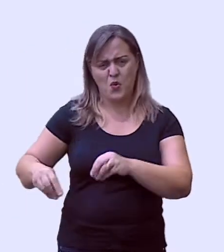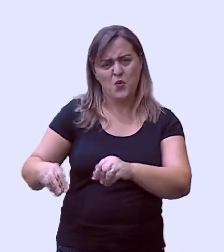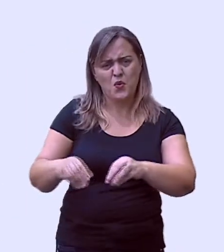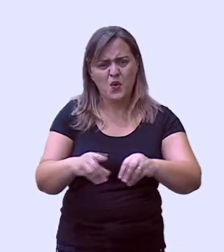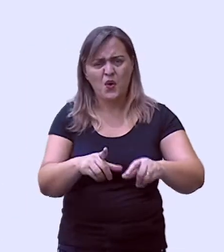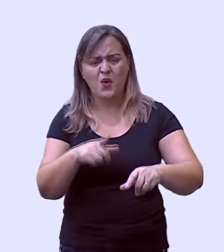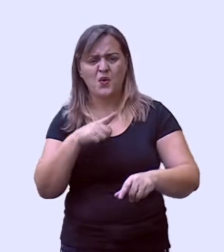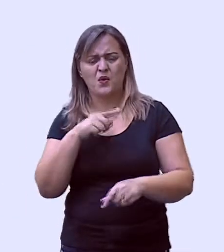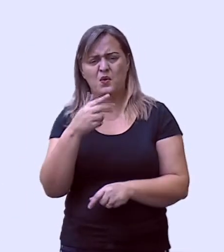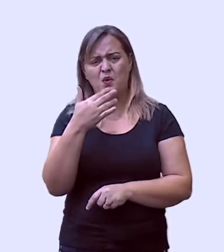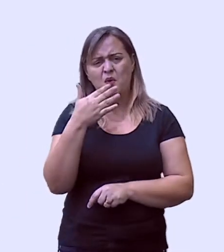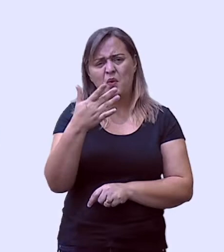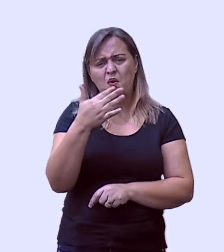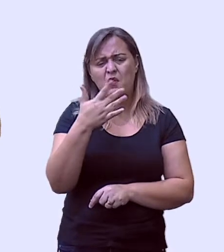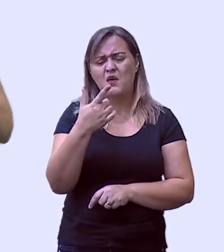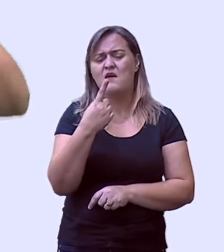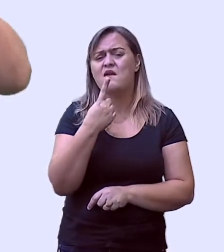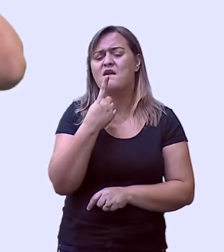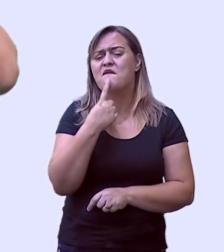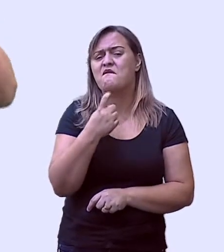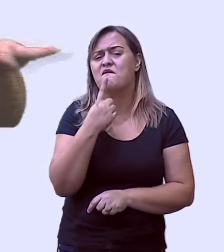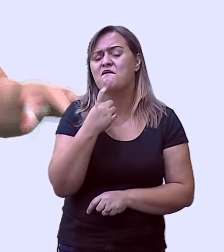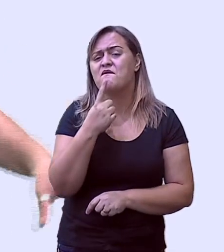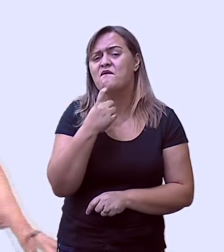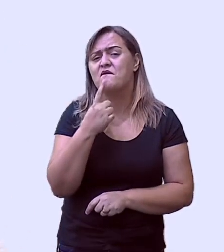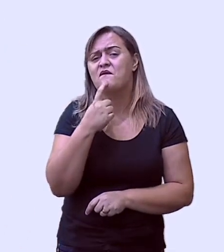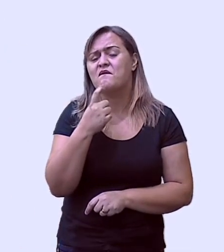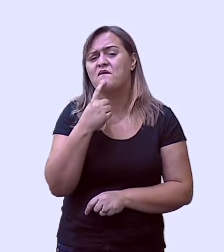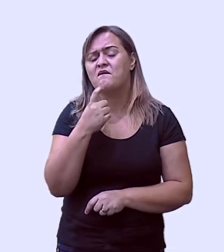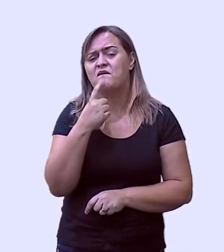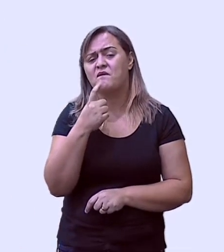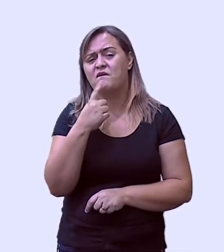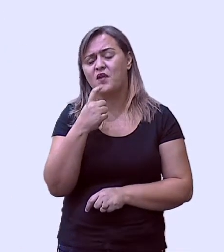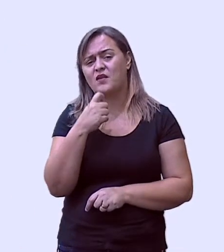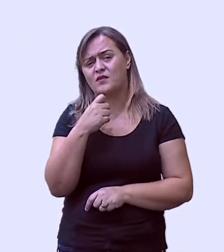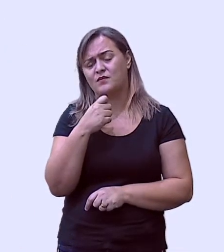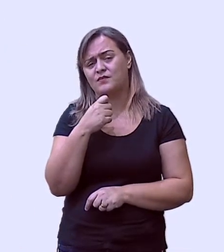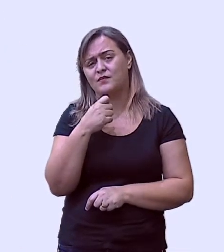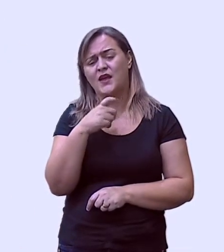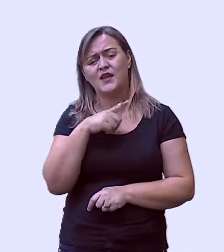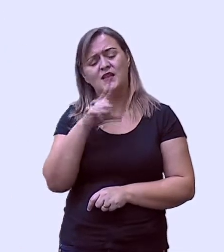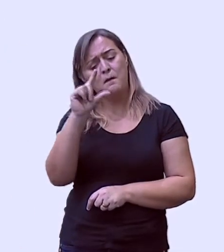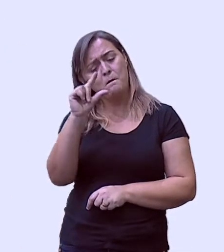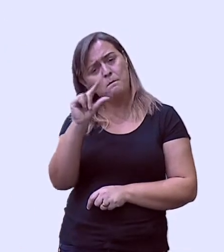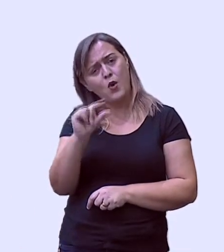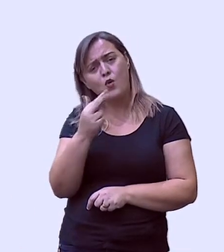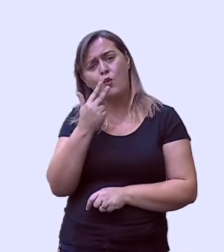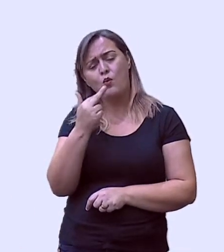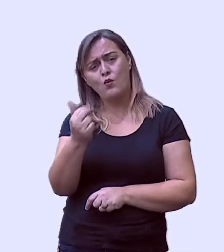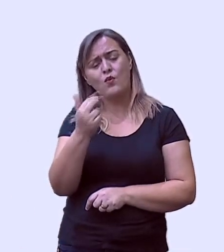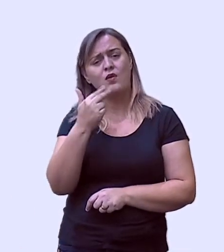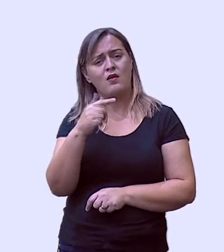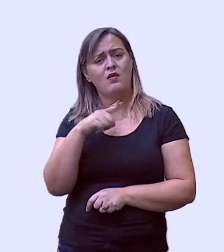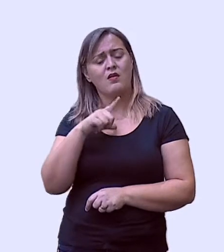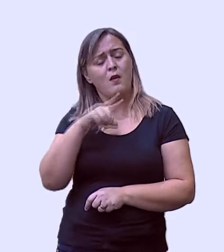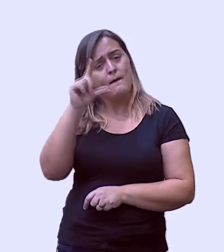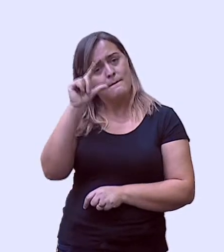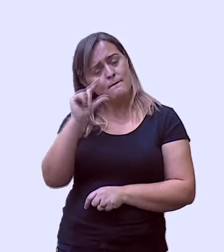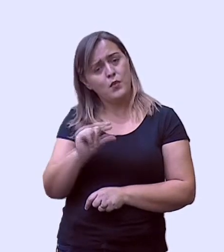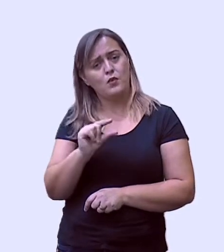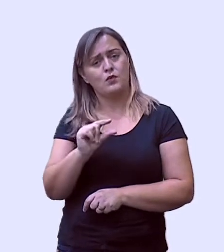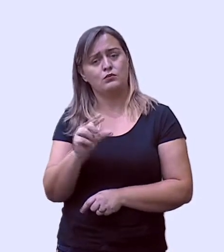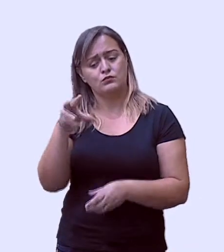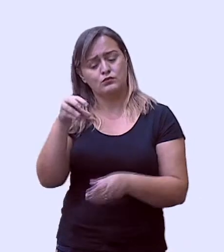coloração muito avermelhadas e são muito pobres nos nutrientes que a gente vai achar aí pelos outros